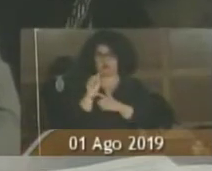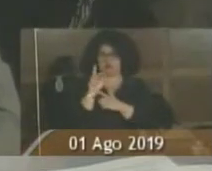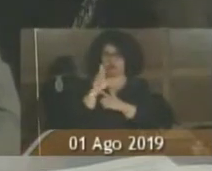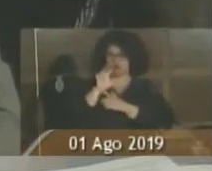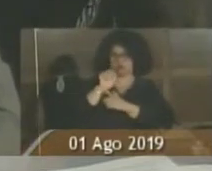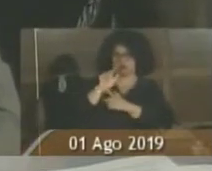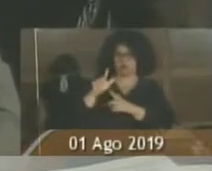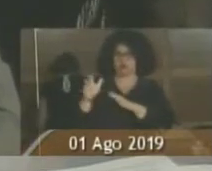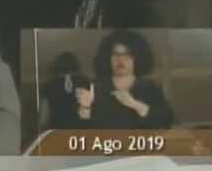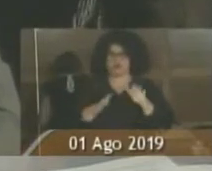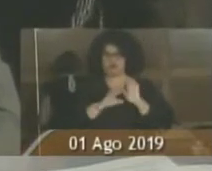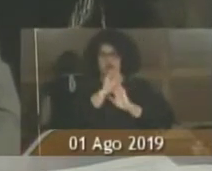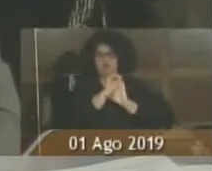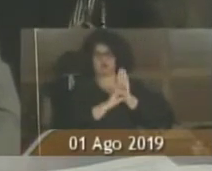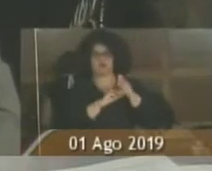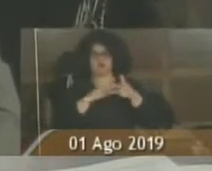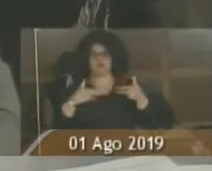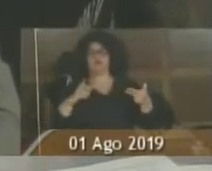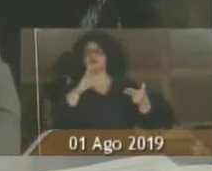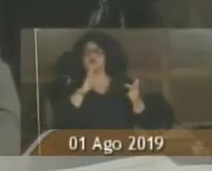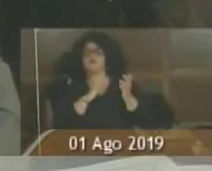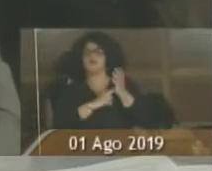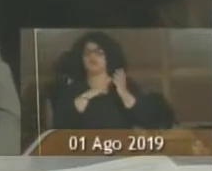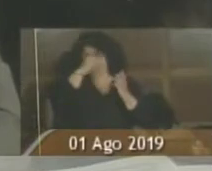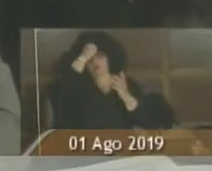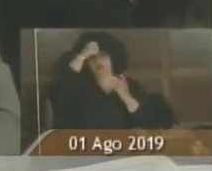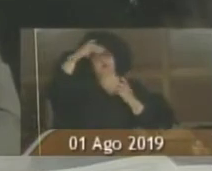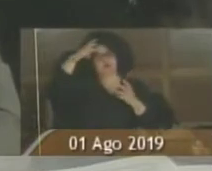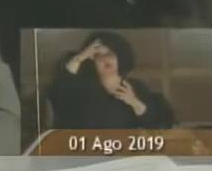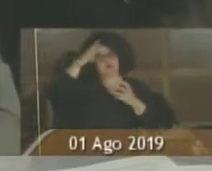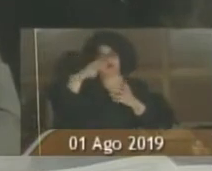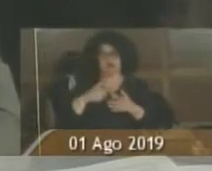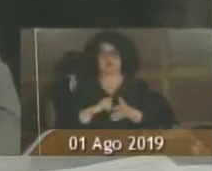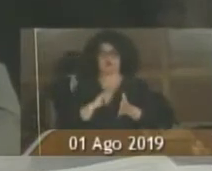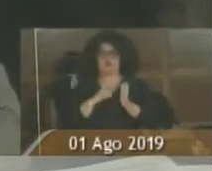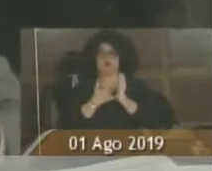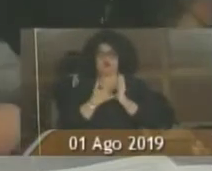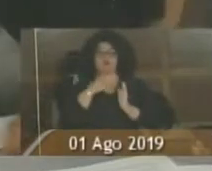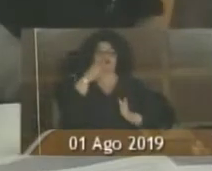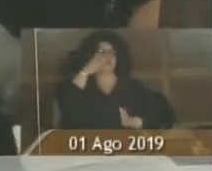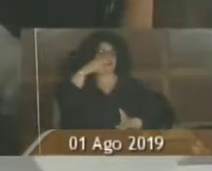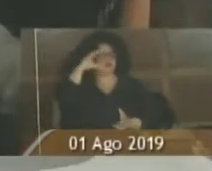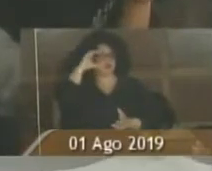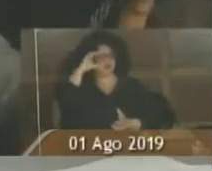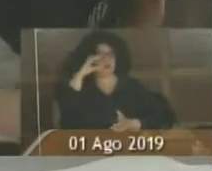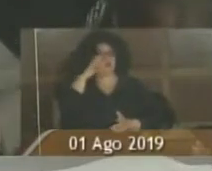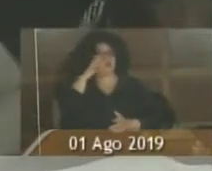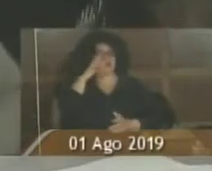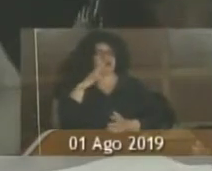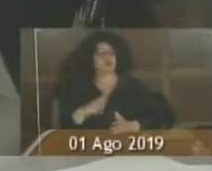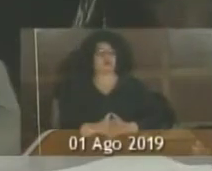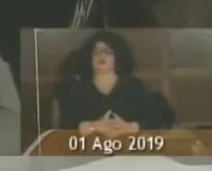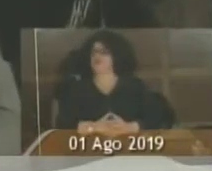ofícios 434 e 439, todos do prefeito municipal, em resposta às indicações do vereador Claudinho.